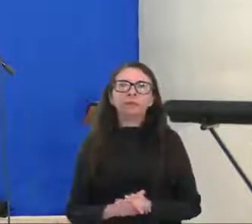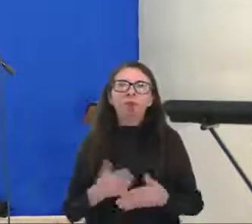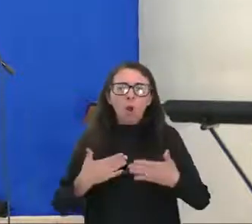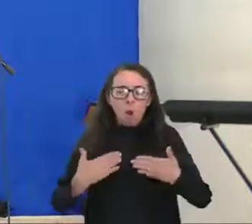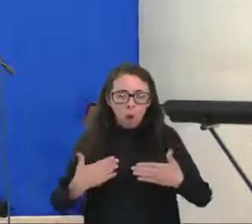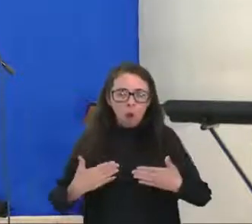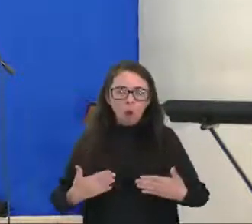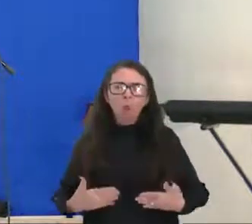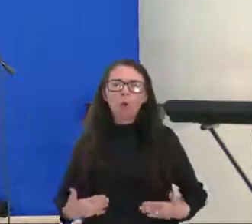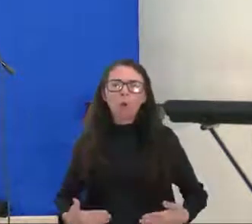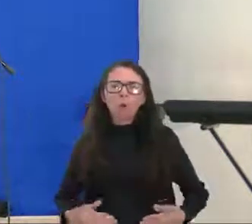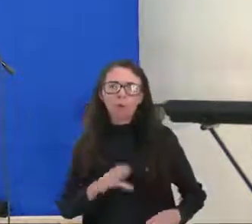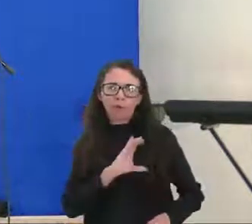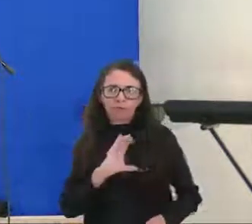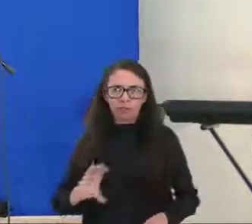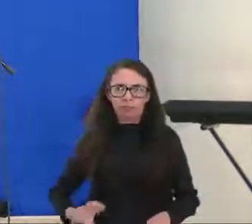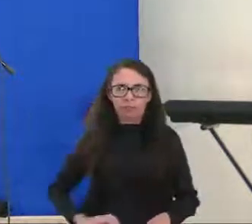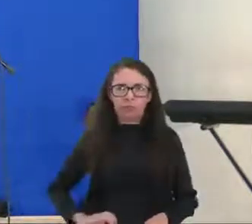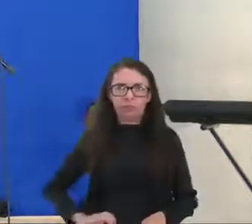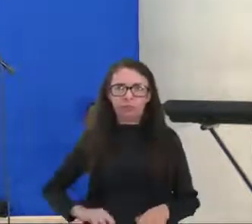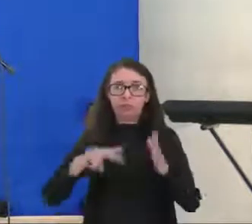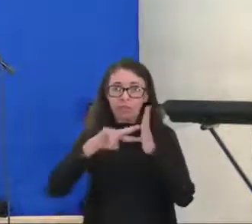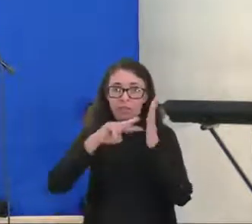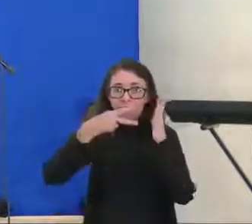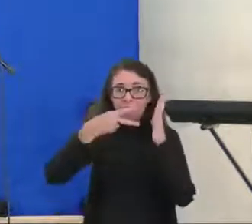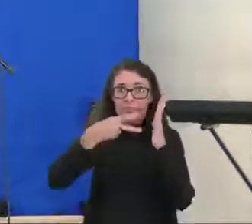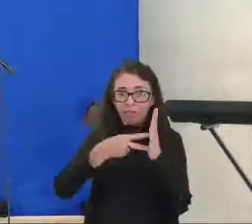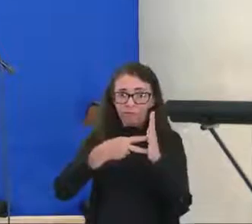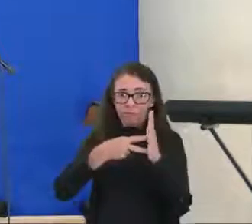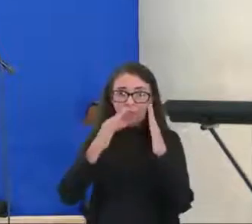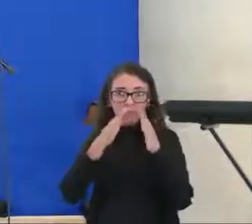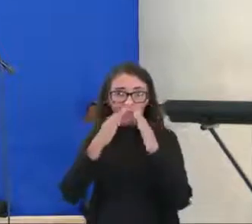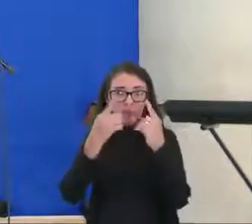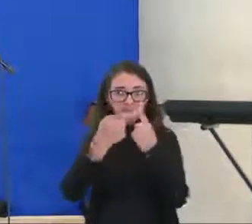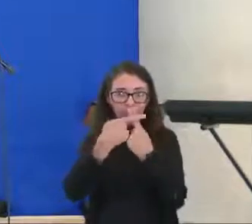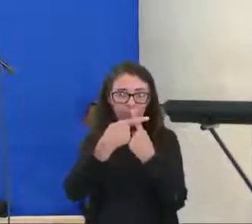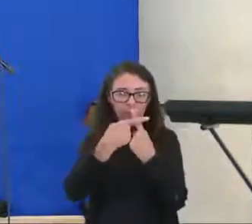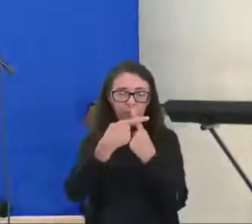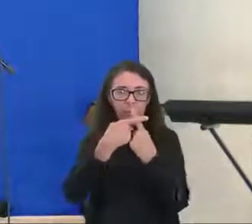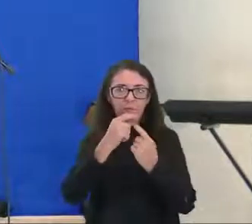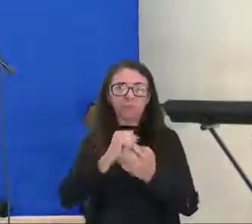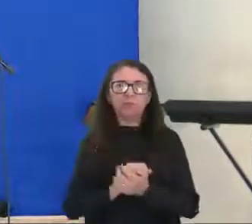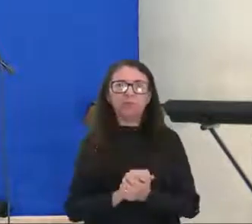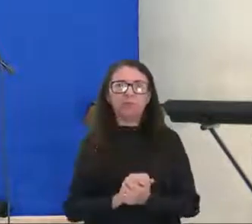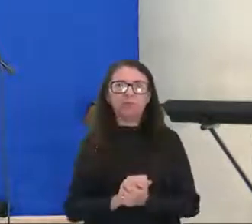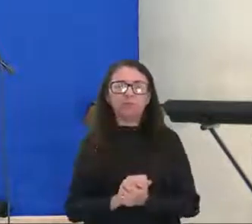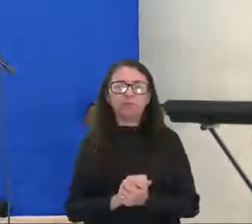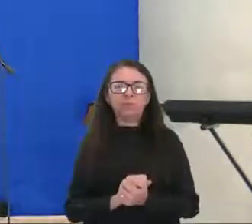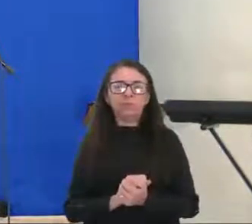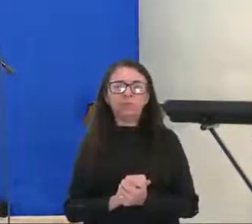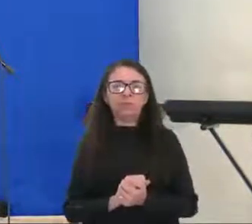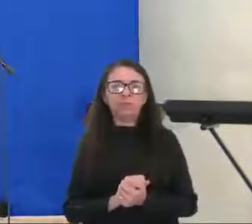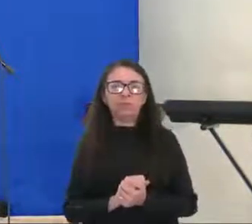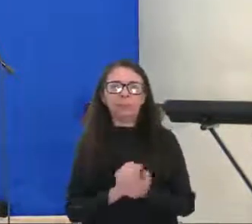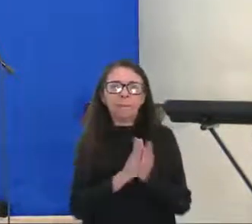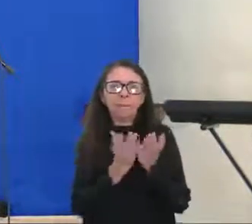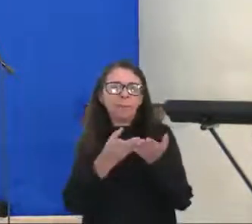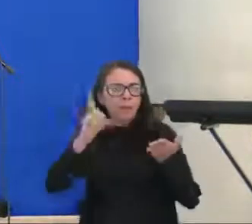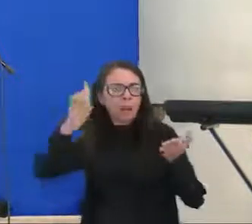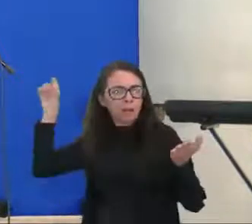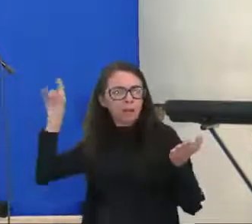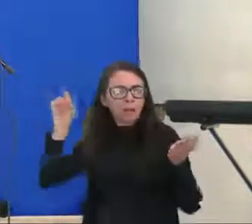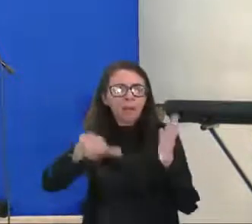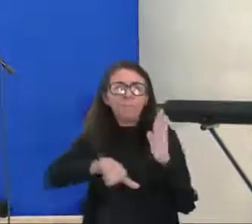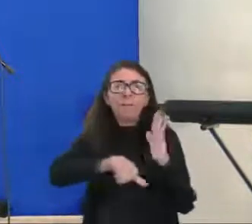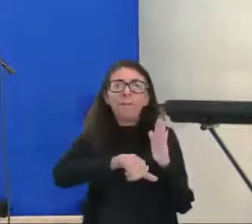ele coloca as informações sobre o corpo de Cristo. Então nós vamos ler aqui 1 Coríntios 12.